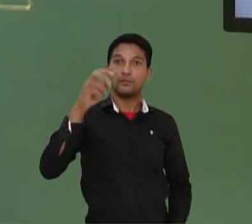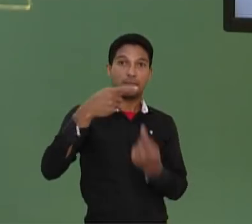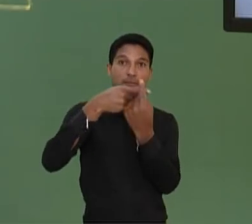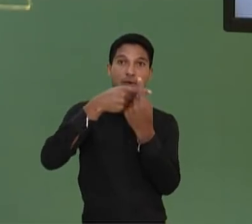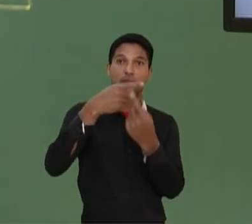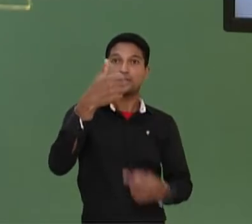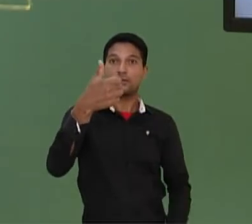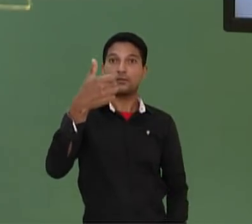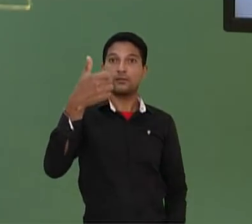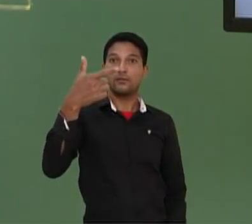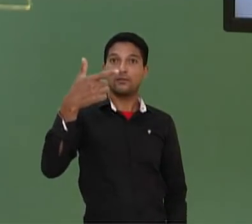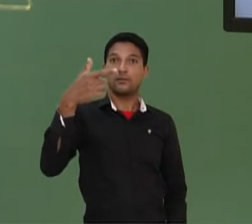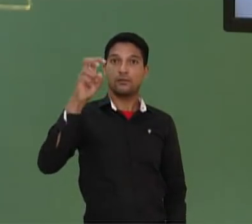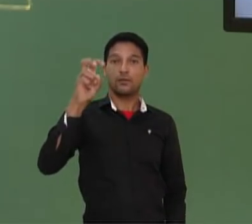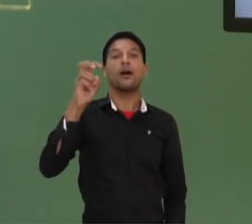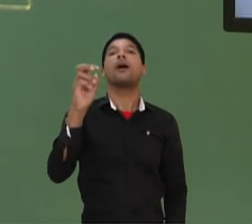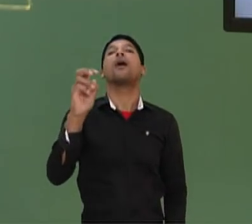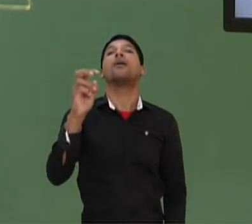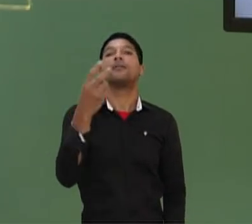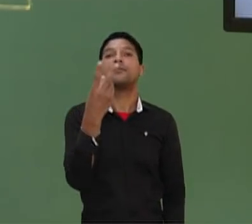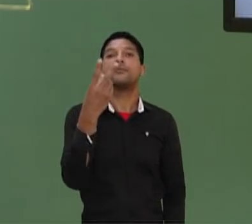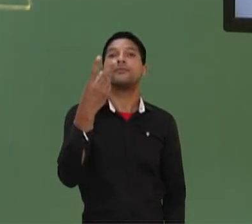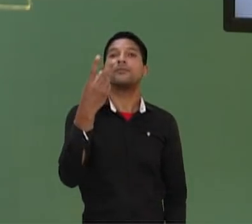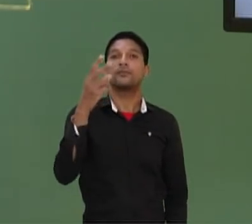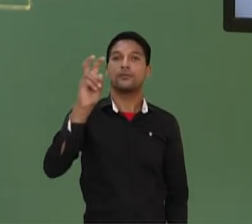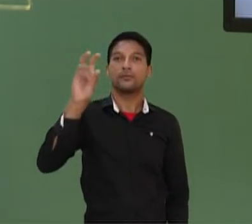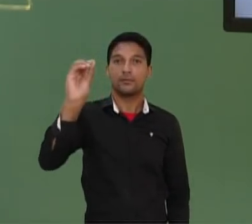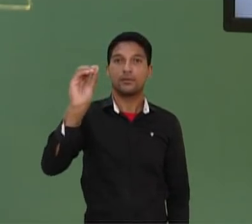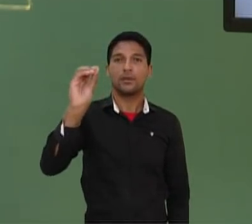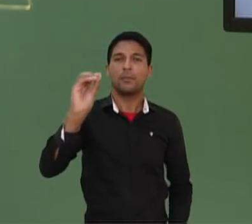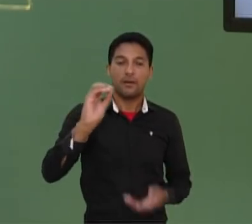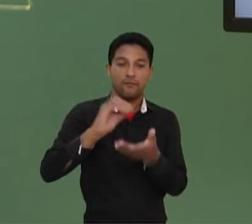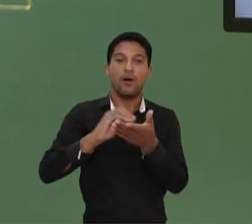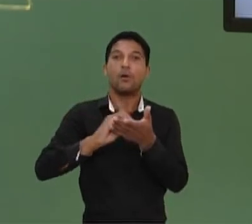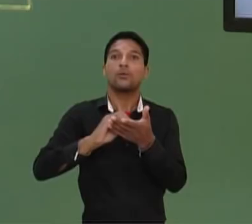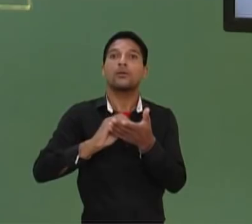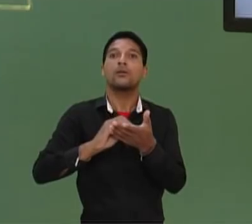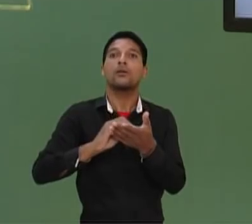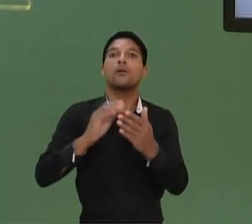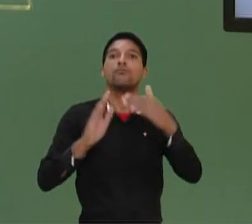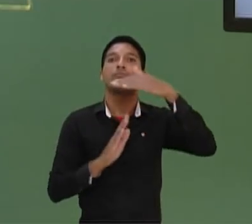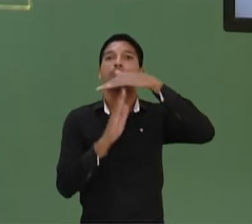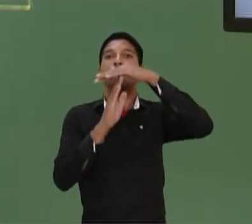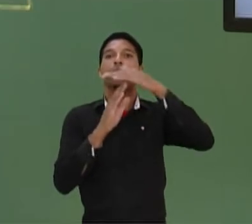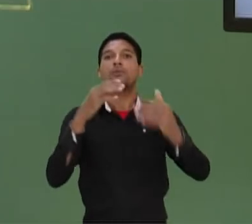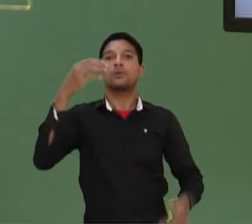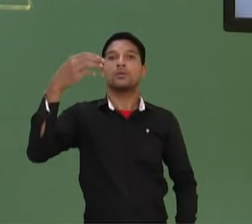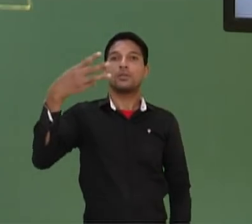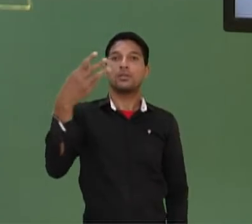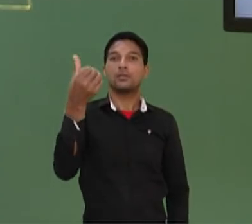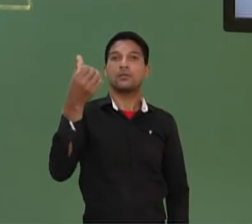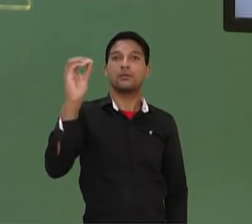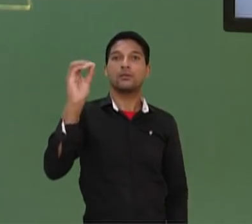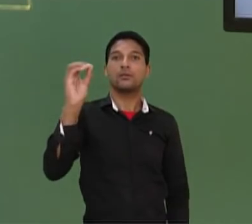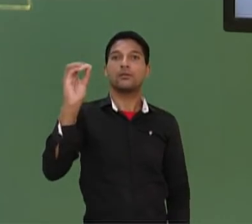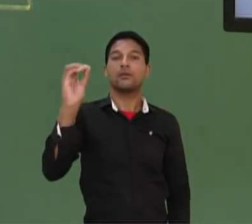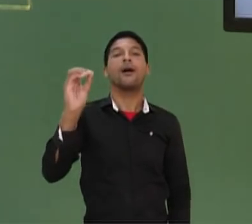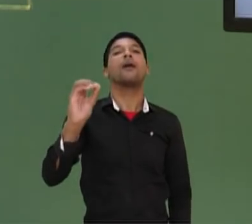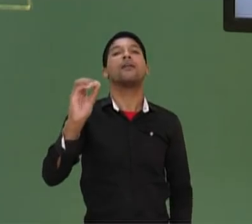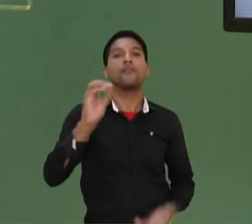250. Para 360, falta quanto? Falta 110. E 110 dividido para dois ângulos é o